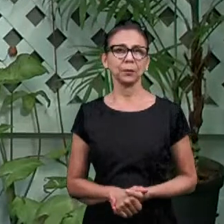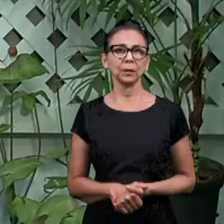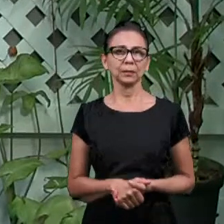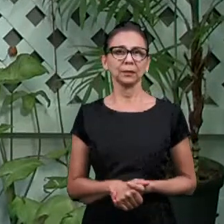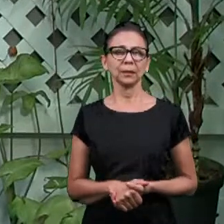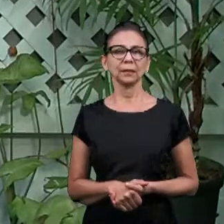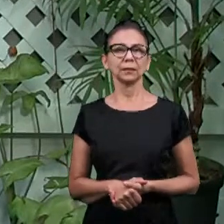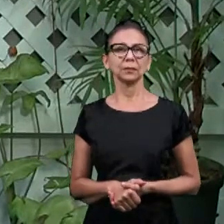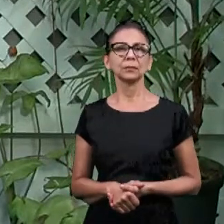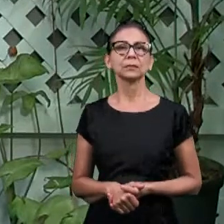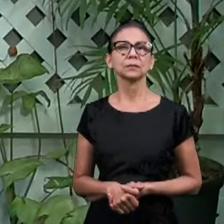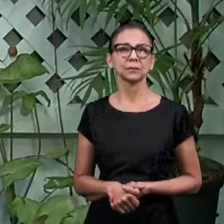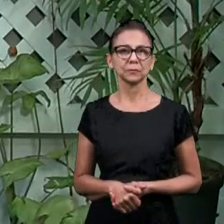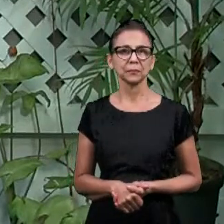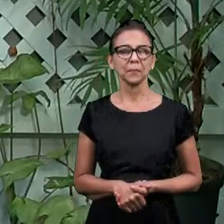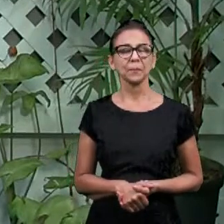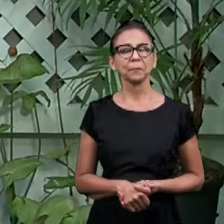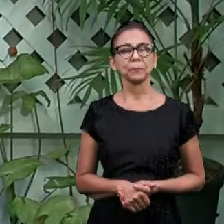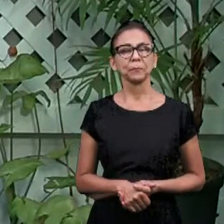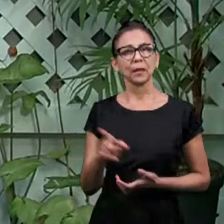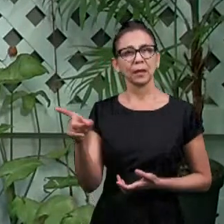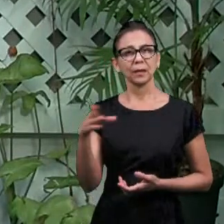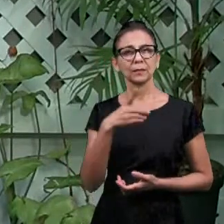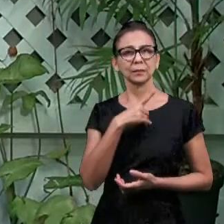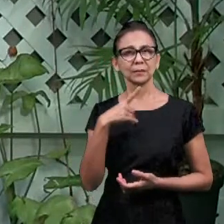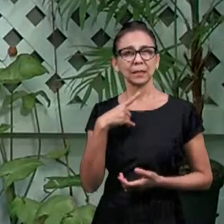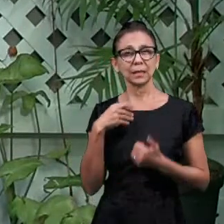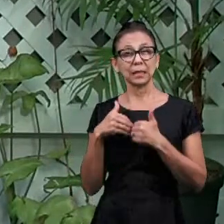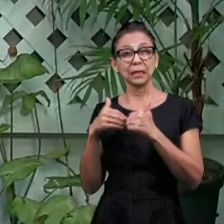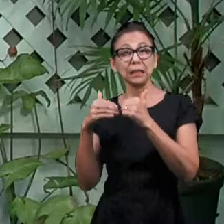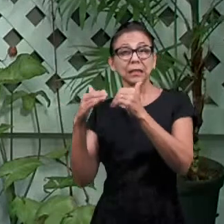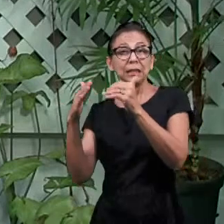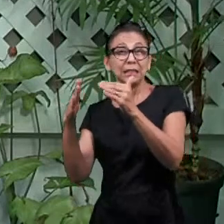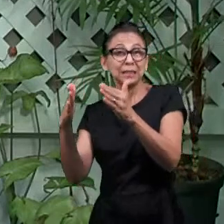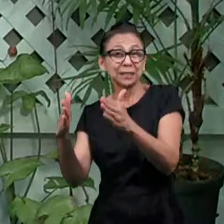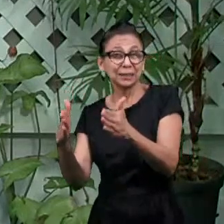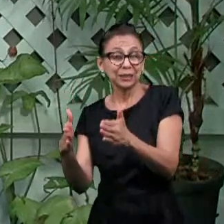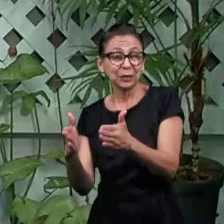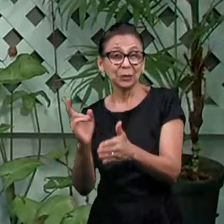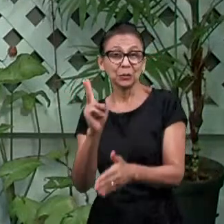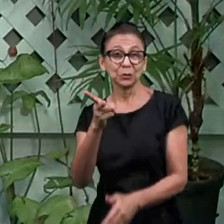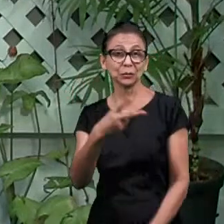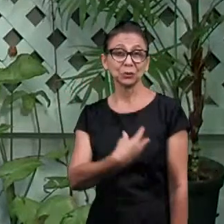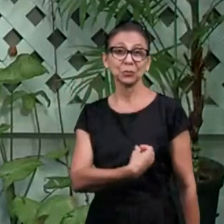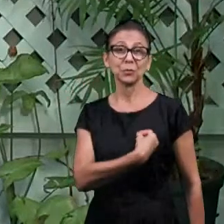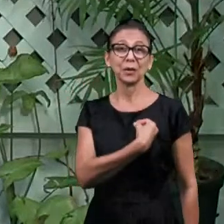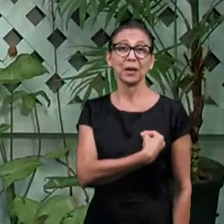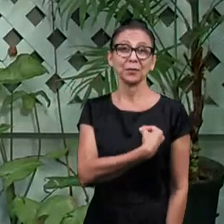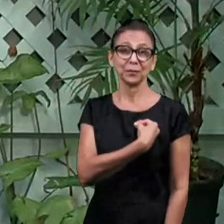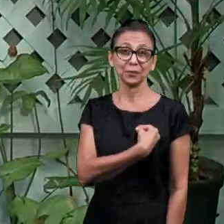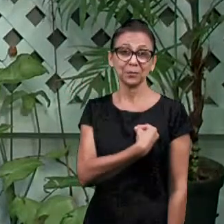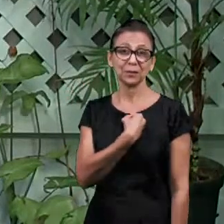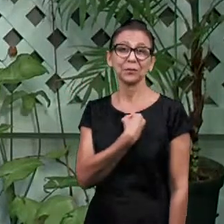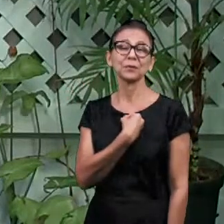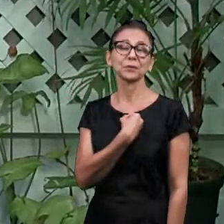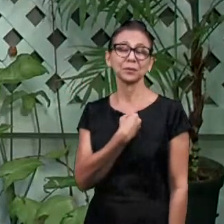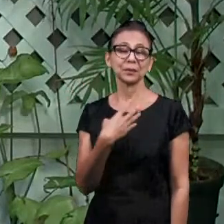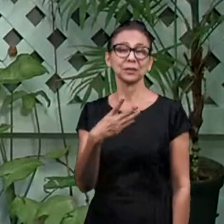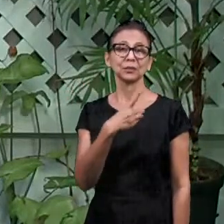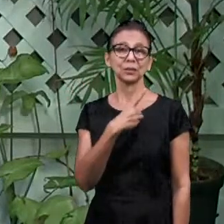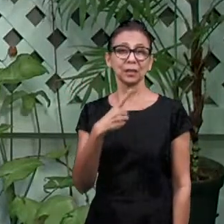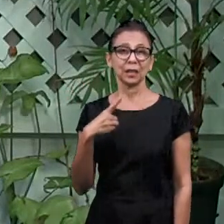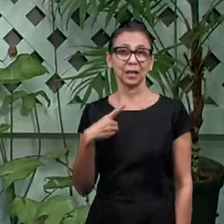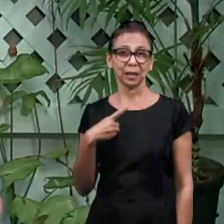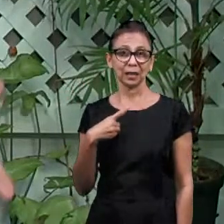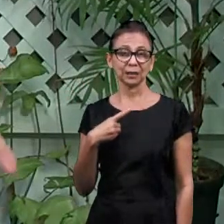diáconos, talvez não, ele, o remanescente vivo, não é? Dos diáconos da igreja do bairro de Belém,